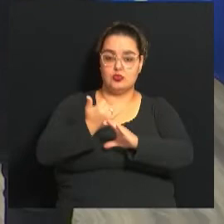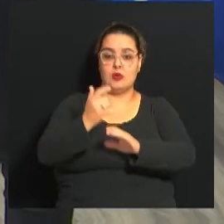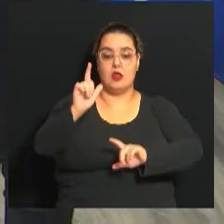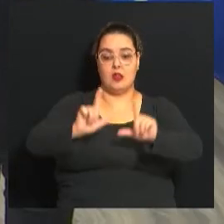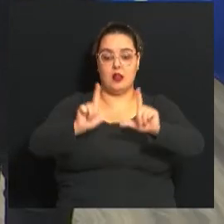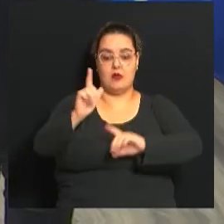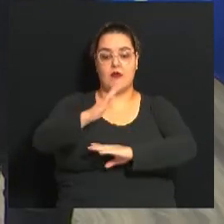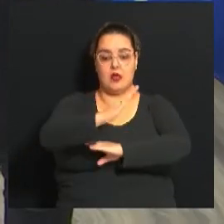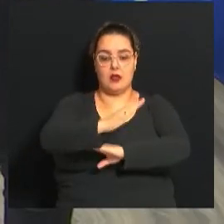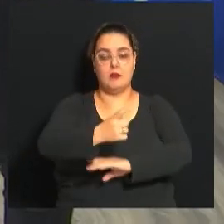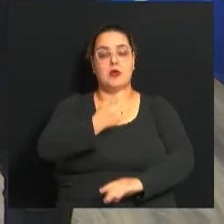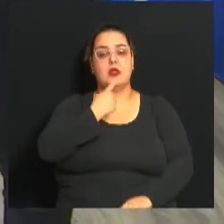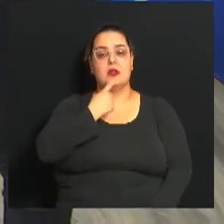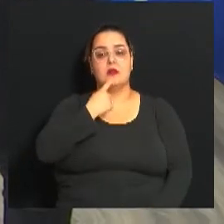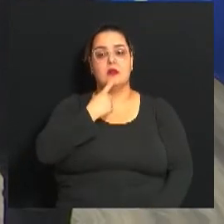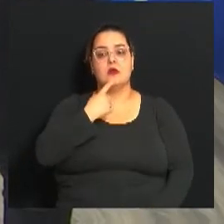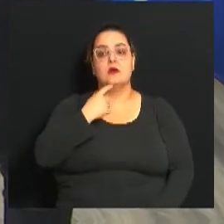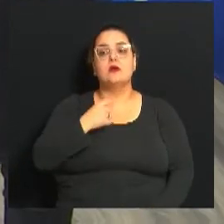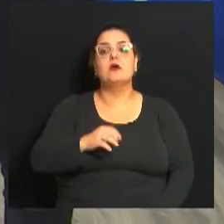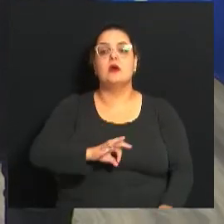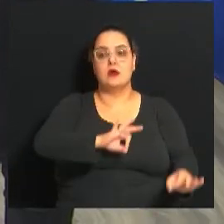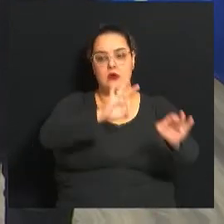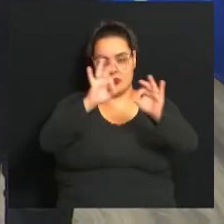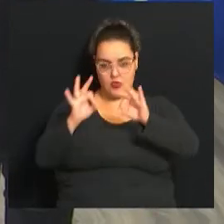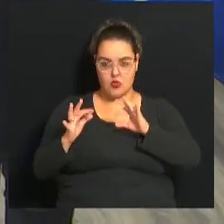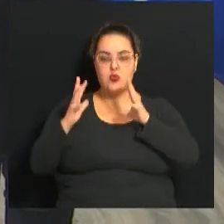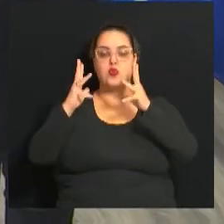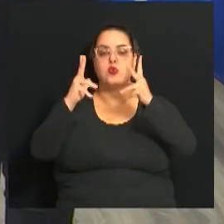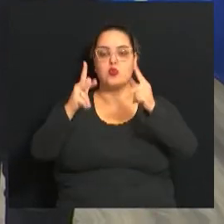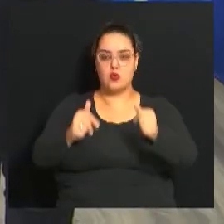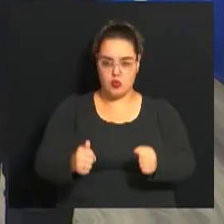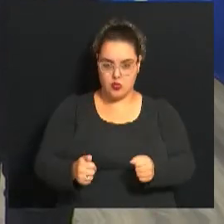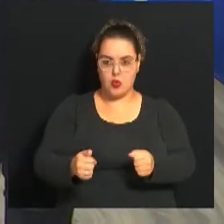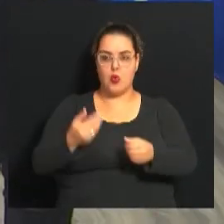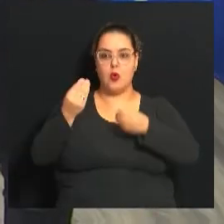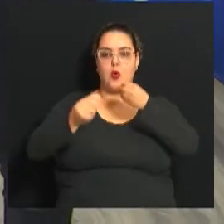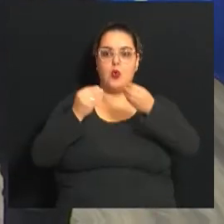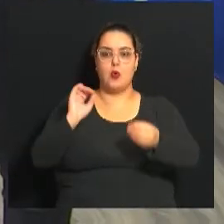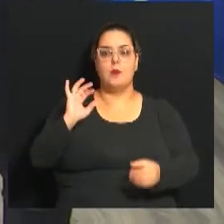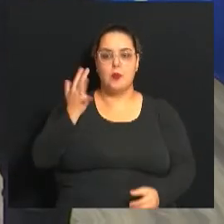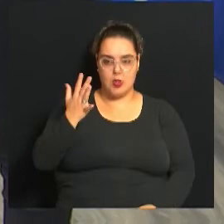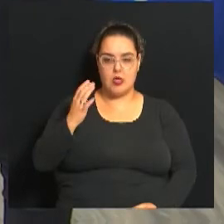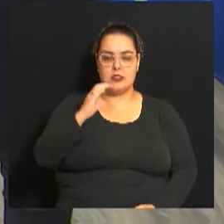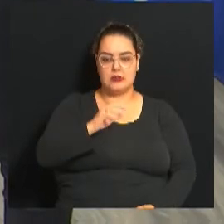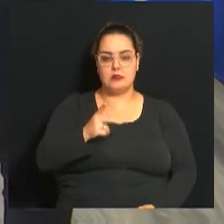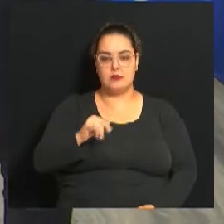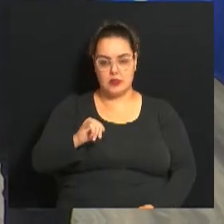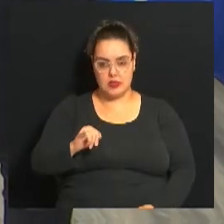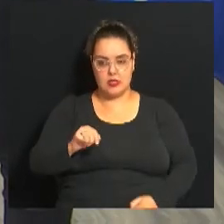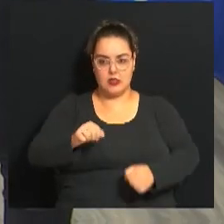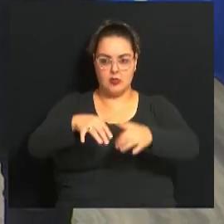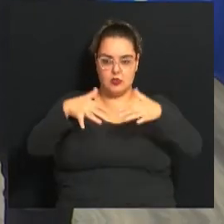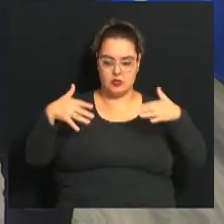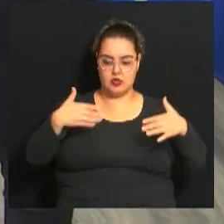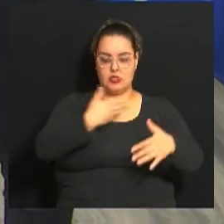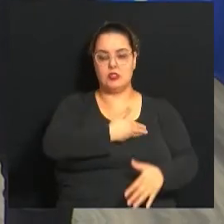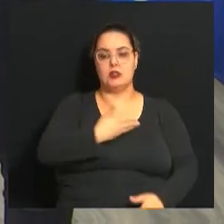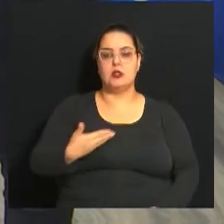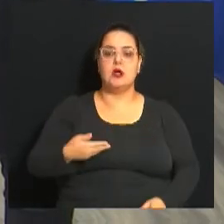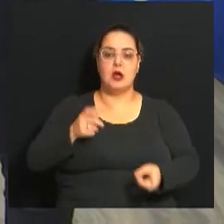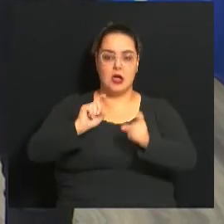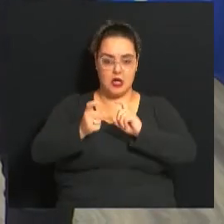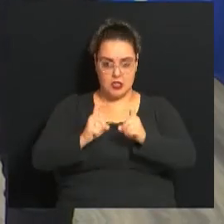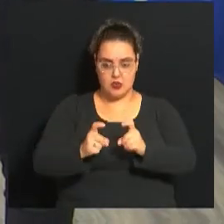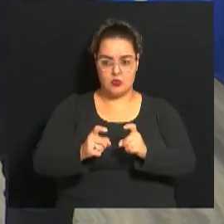youtube.com/TV Câmara Campinas, você assiste na íntegra como foi esta CPI, a audiência pública, a reunião da